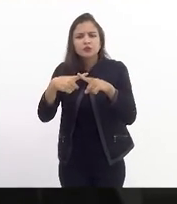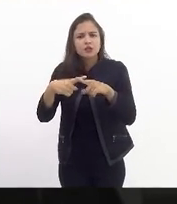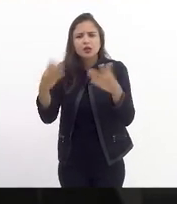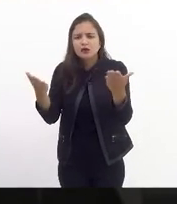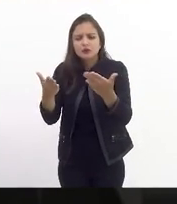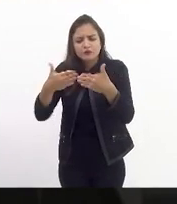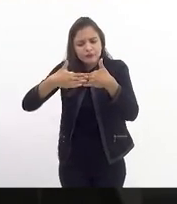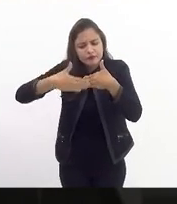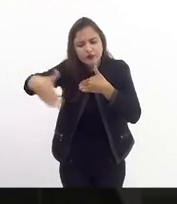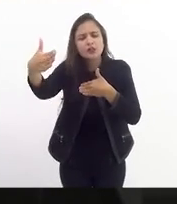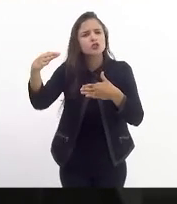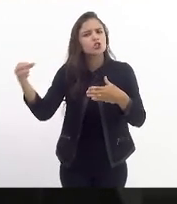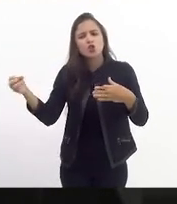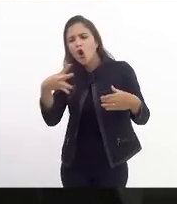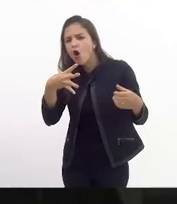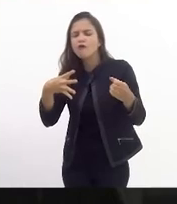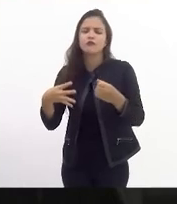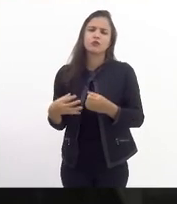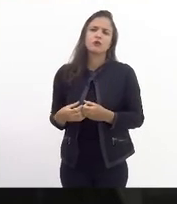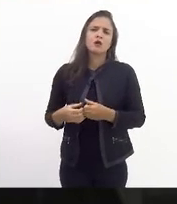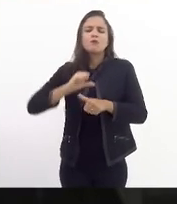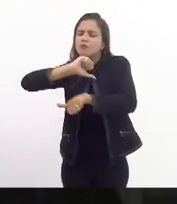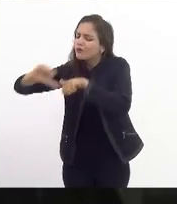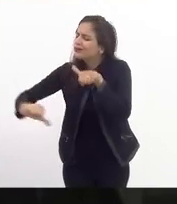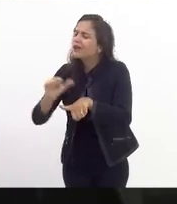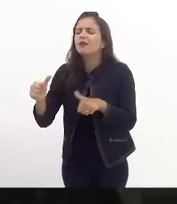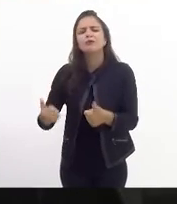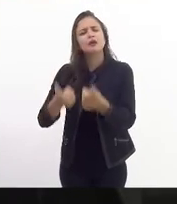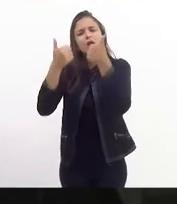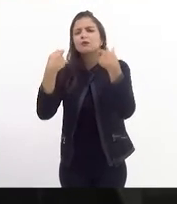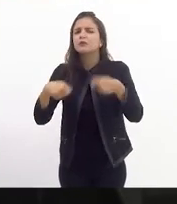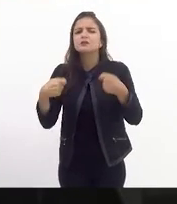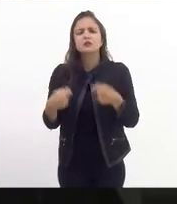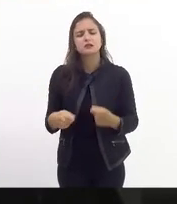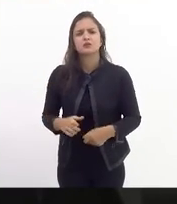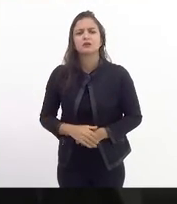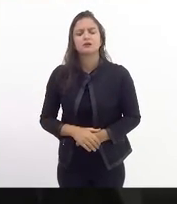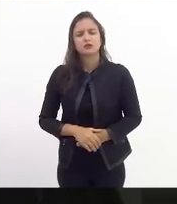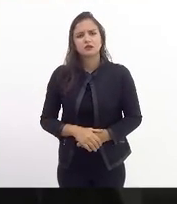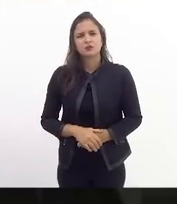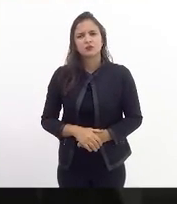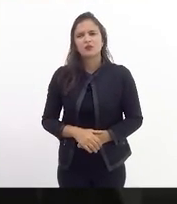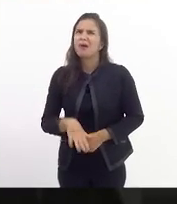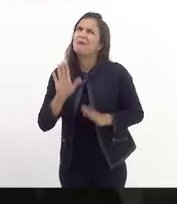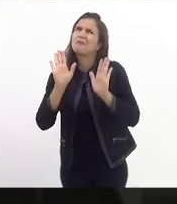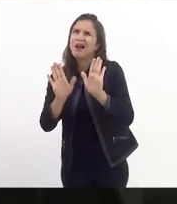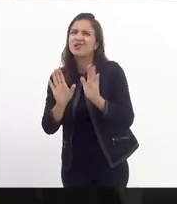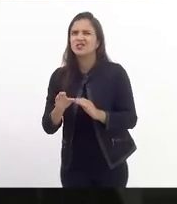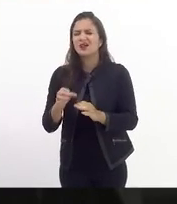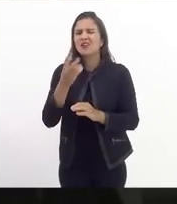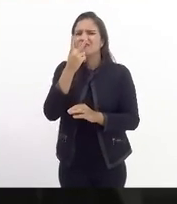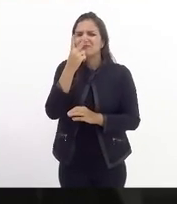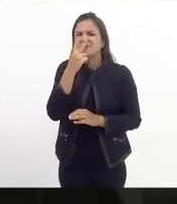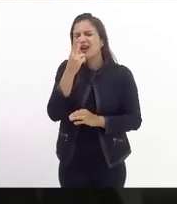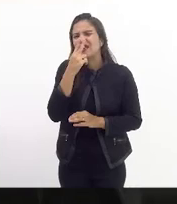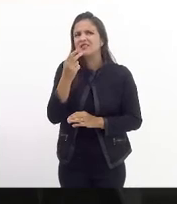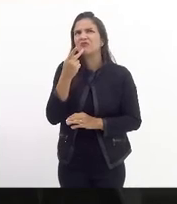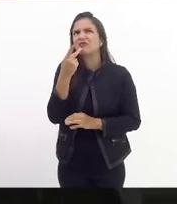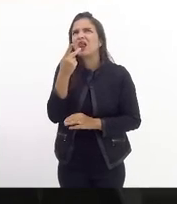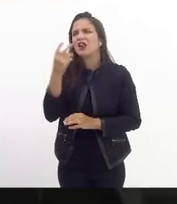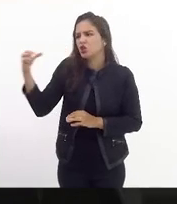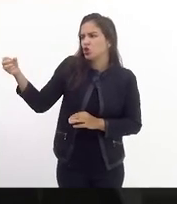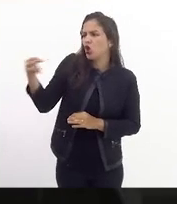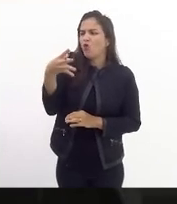tempos. Novos tempos não quer dizer pessoas mais jovens ou